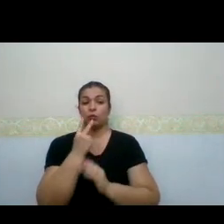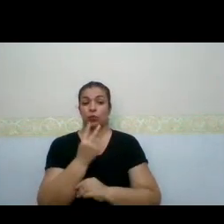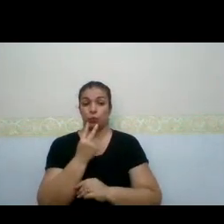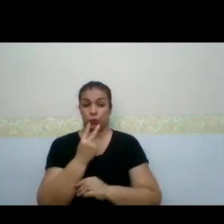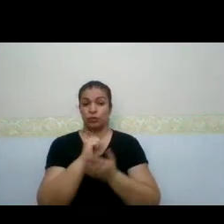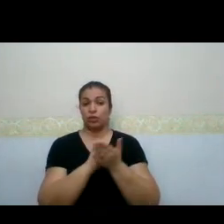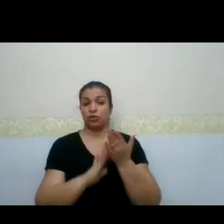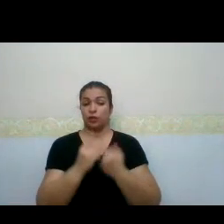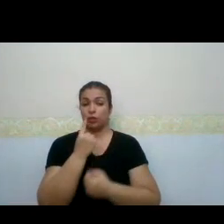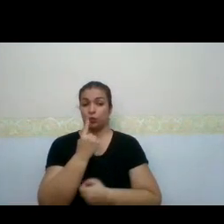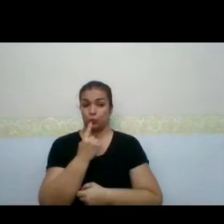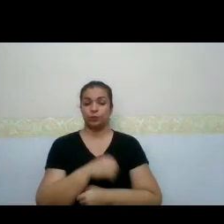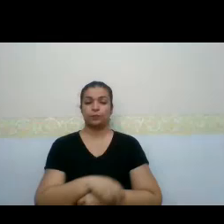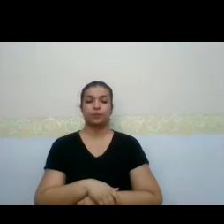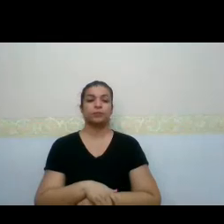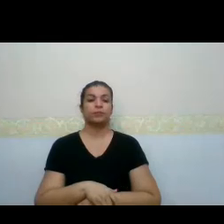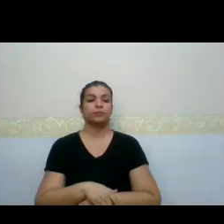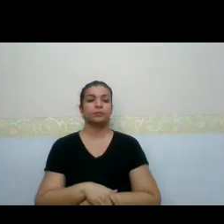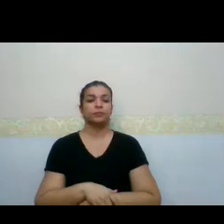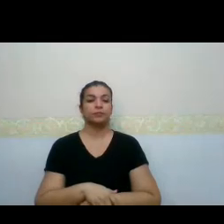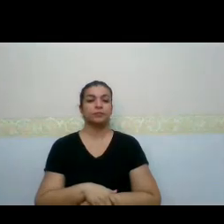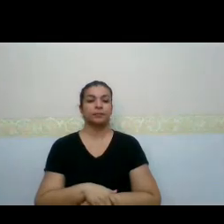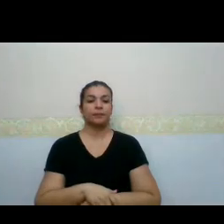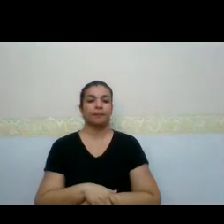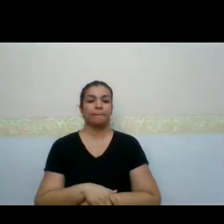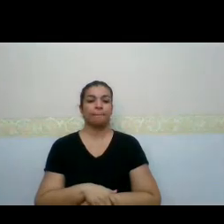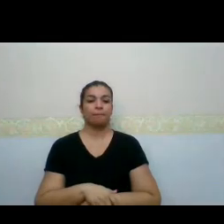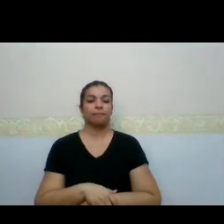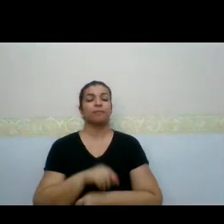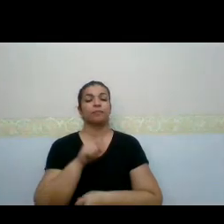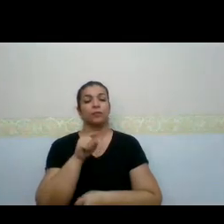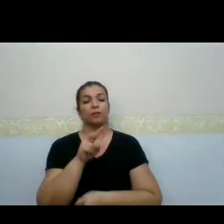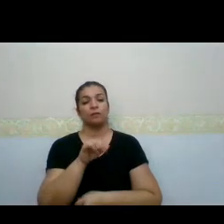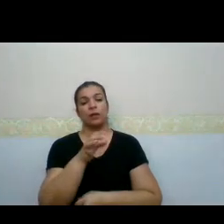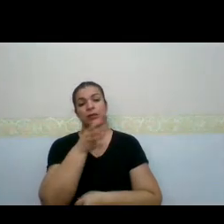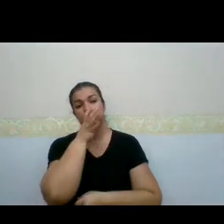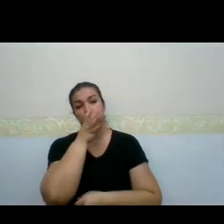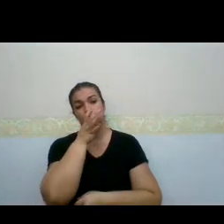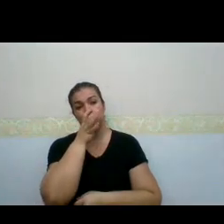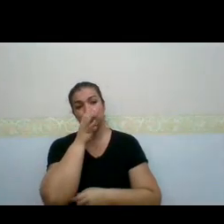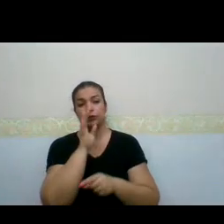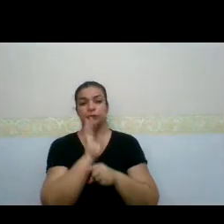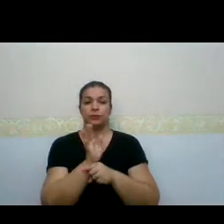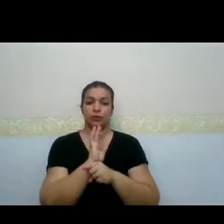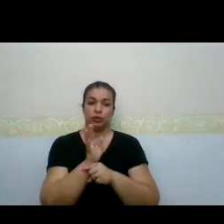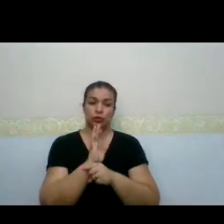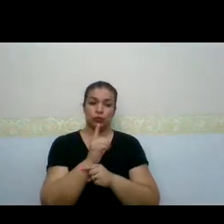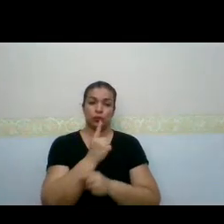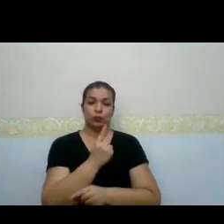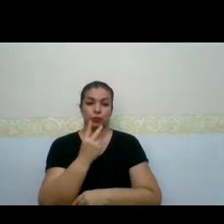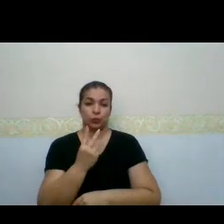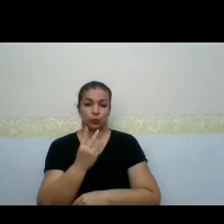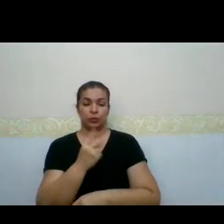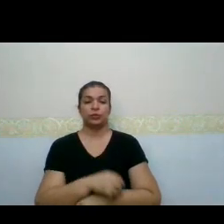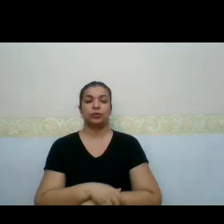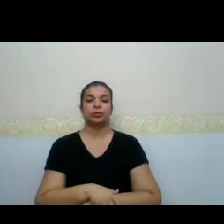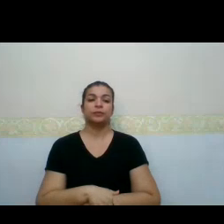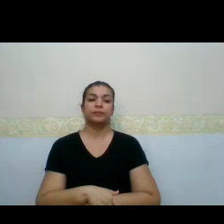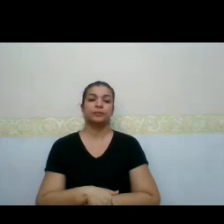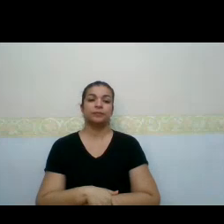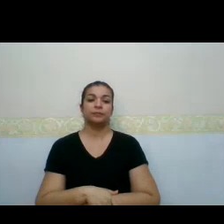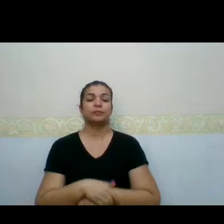da atividade teórica, você vai assistir os vídeos 1 e 2. Aí